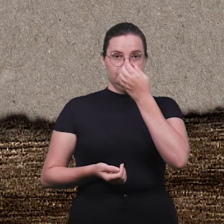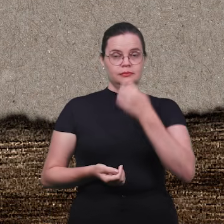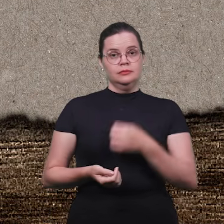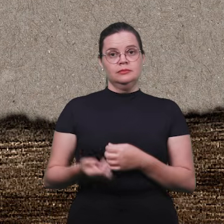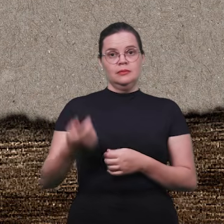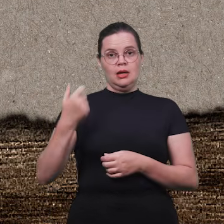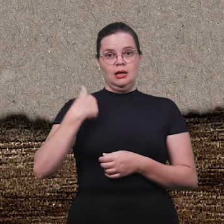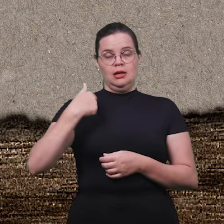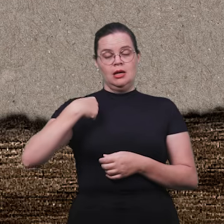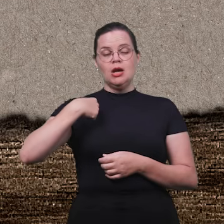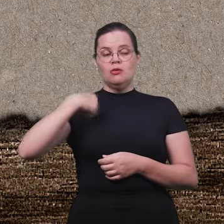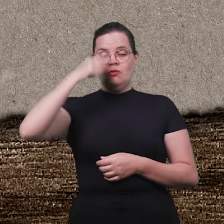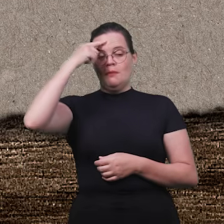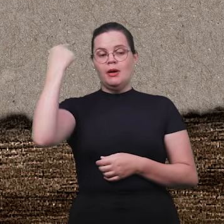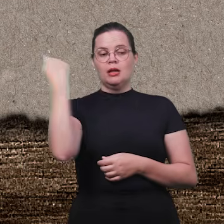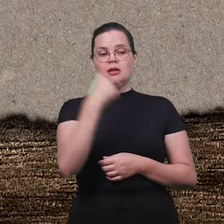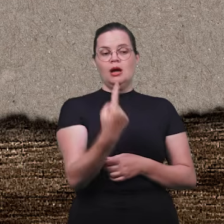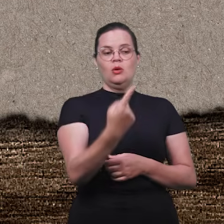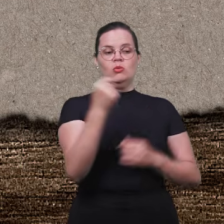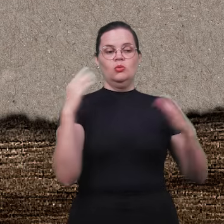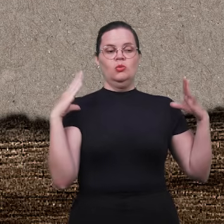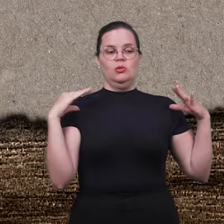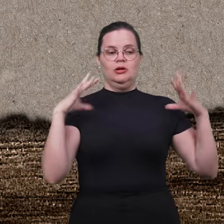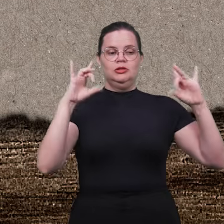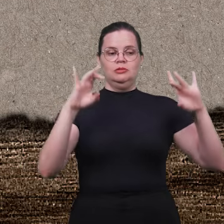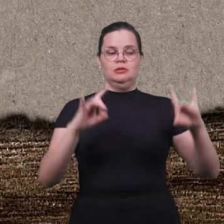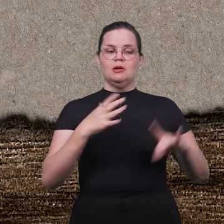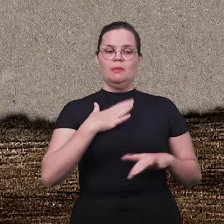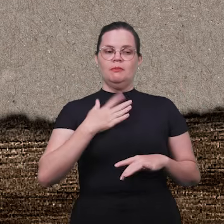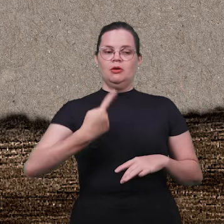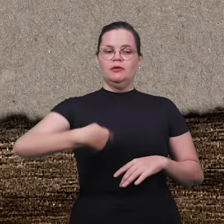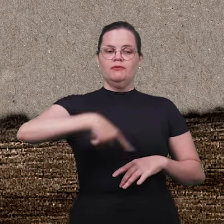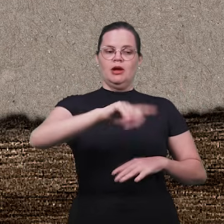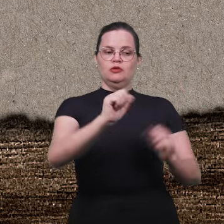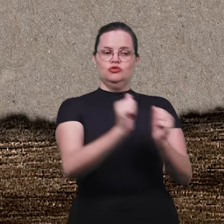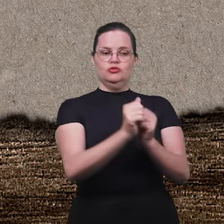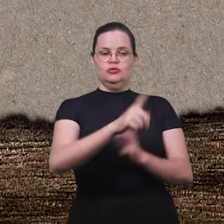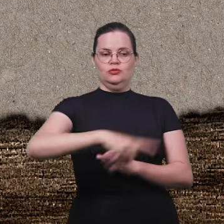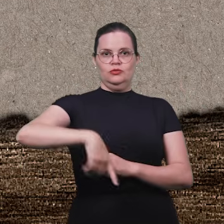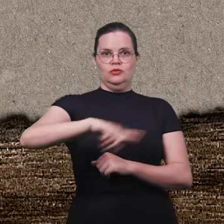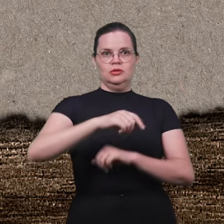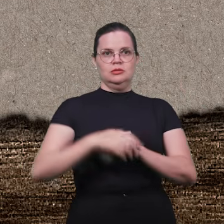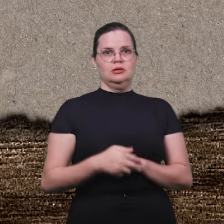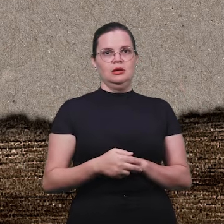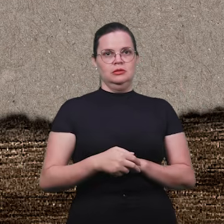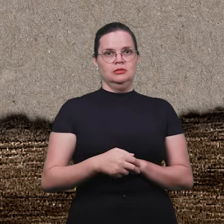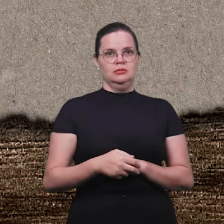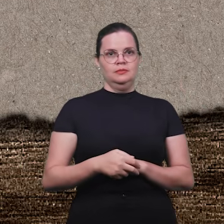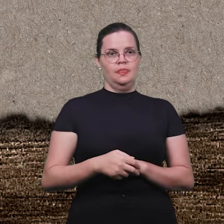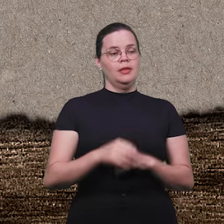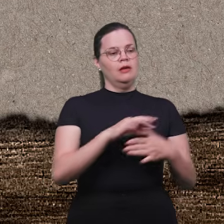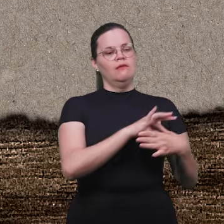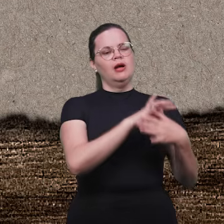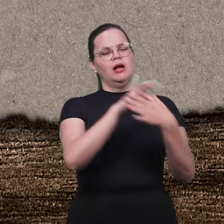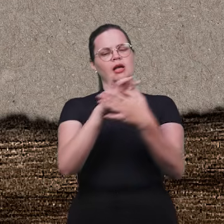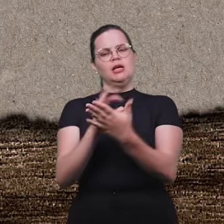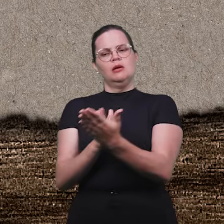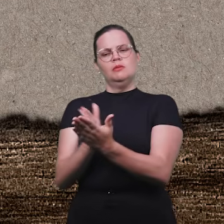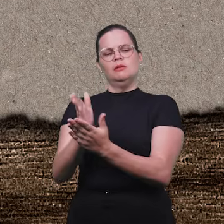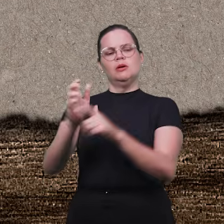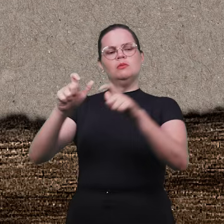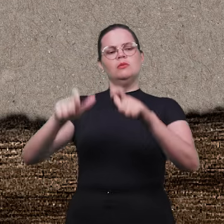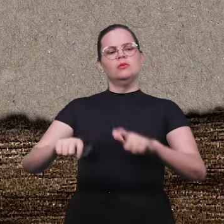e enviarei o meu anjo diante de ti, a uma terra que mana leite e